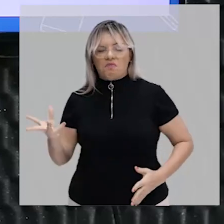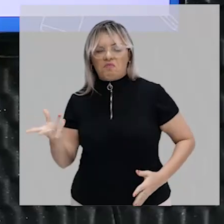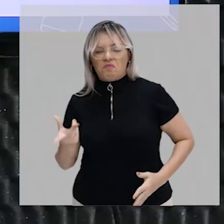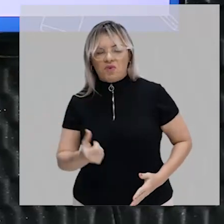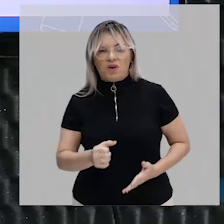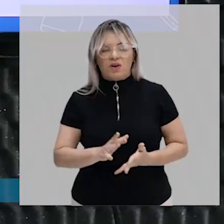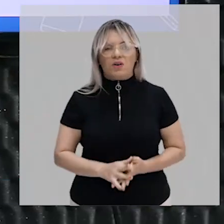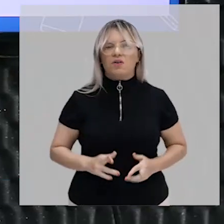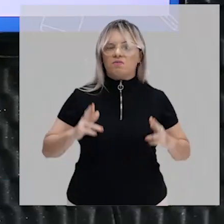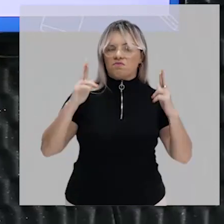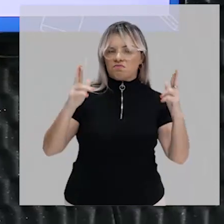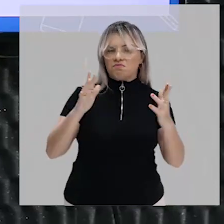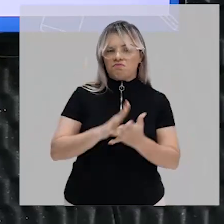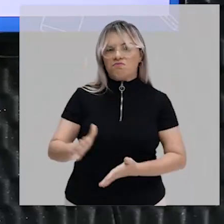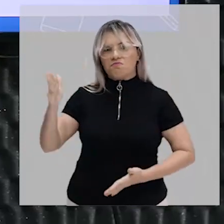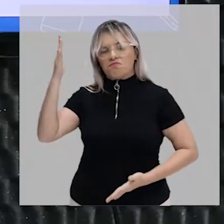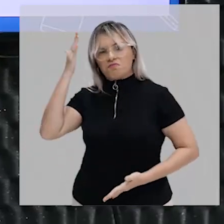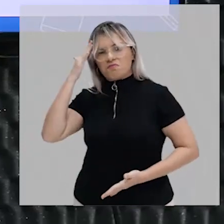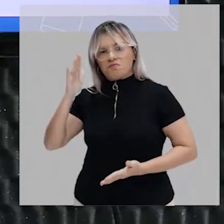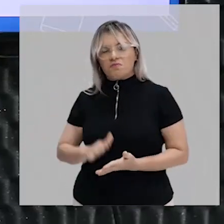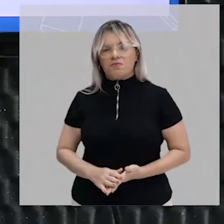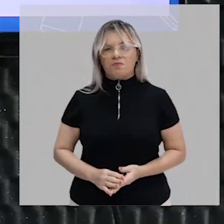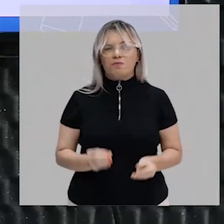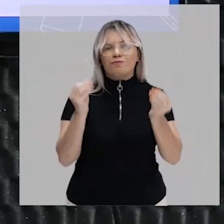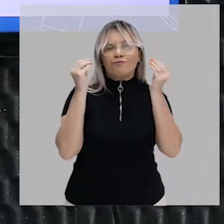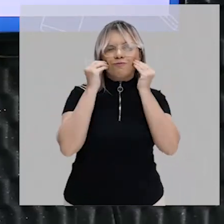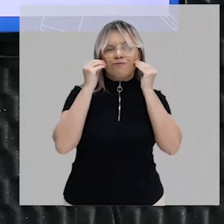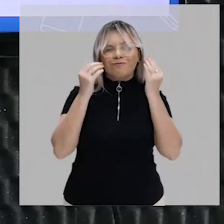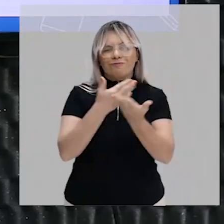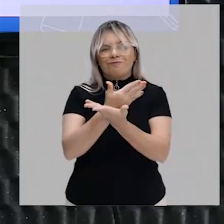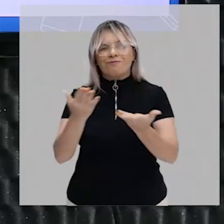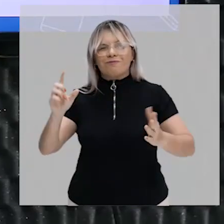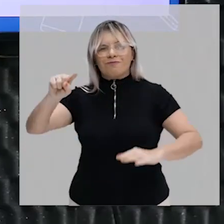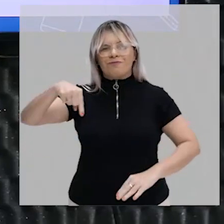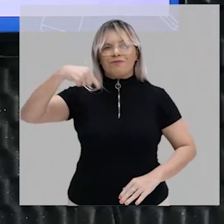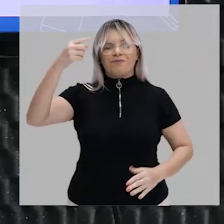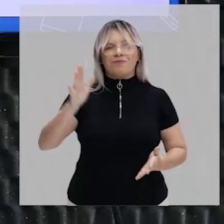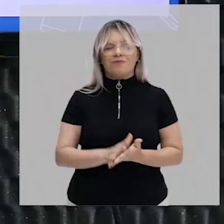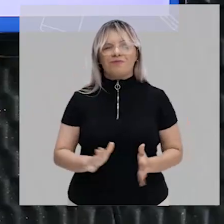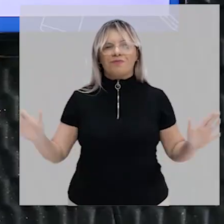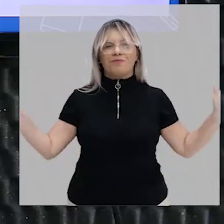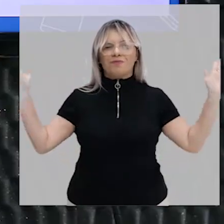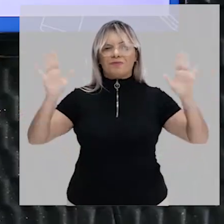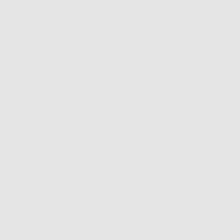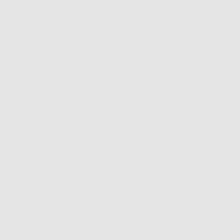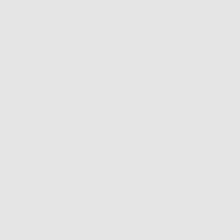Eu espero que vocês tenham compreendido. Um beijão para vocês e até a próxima aula. Tchau, tchau!